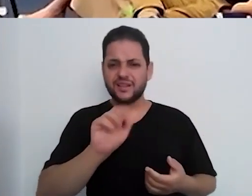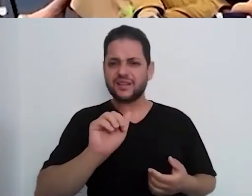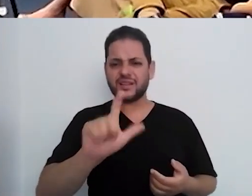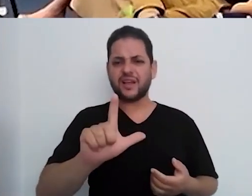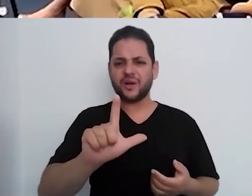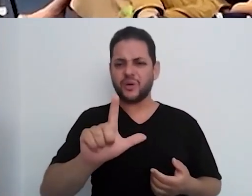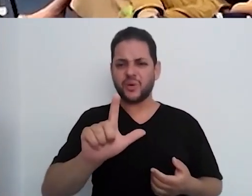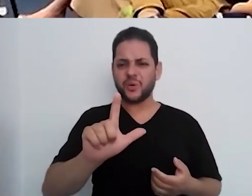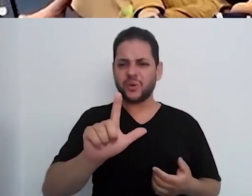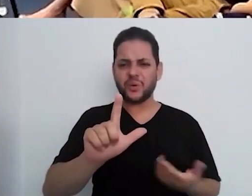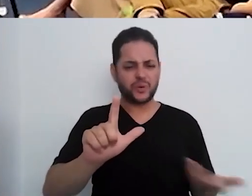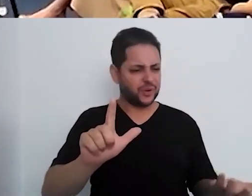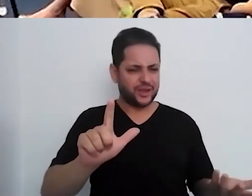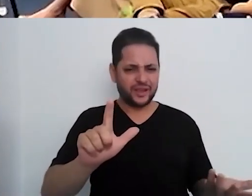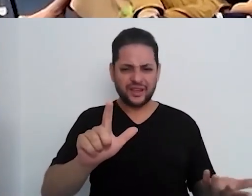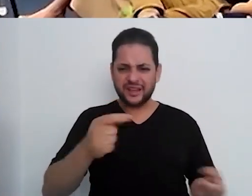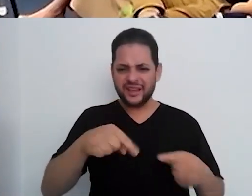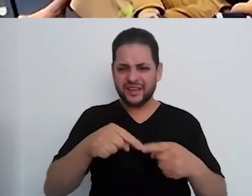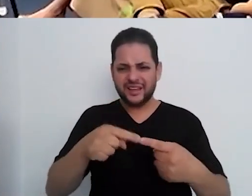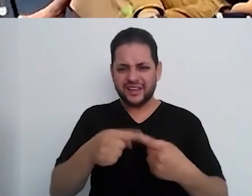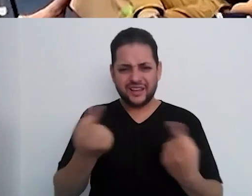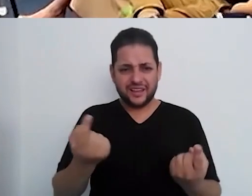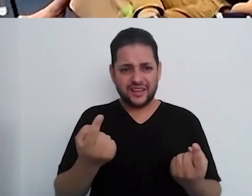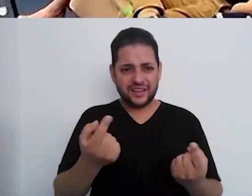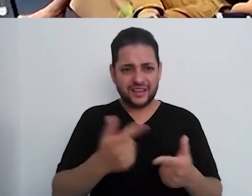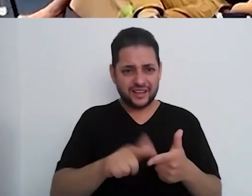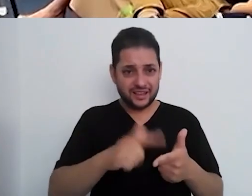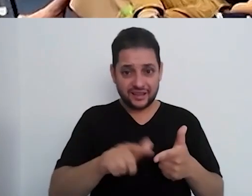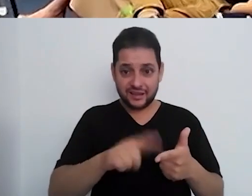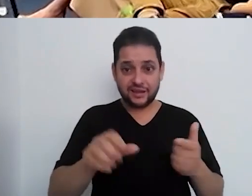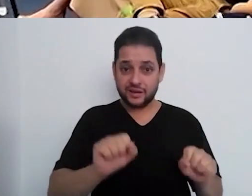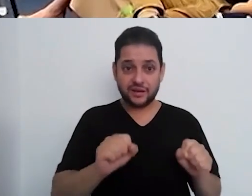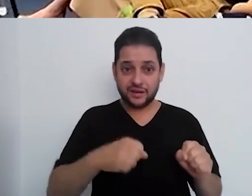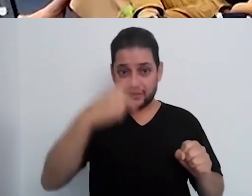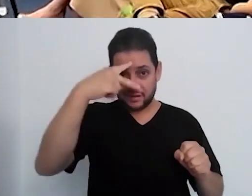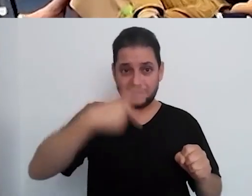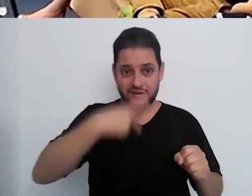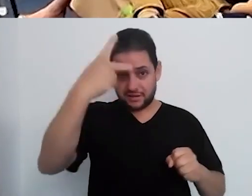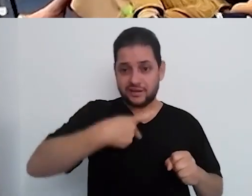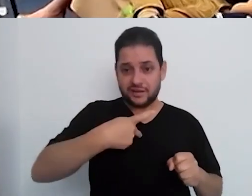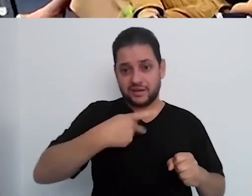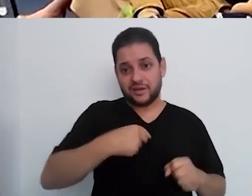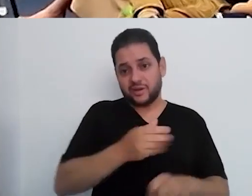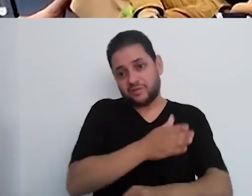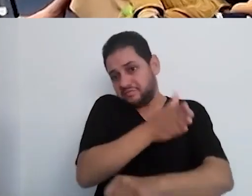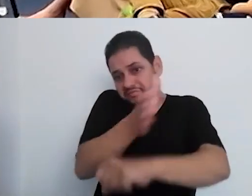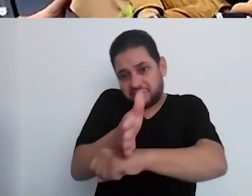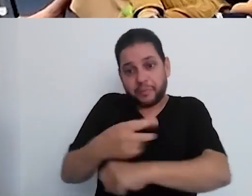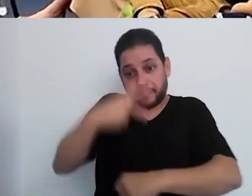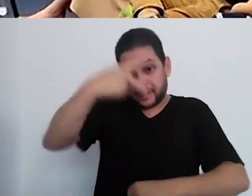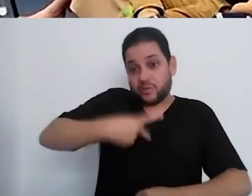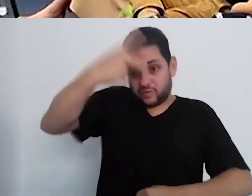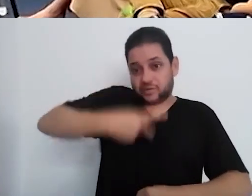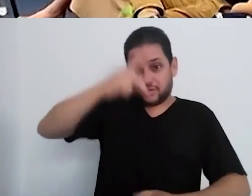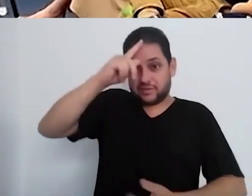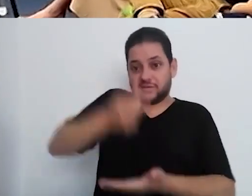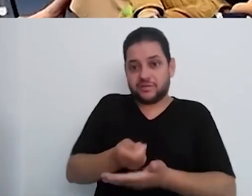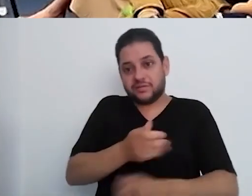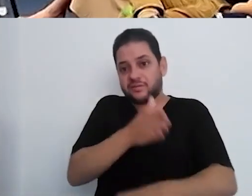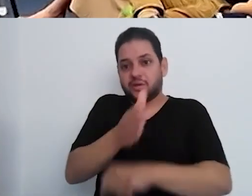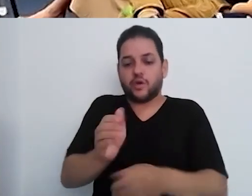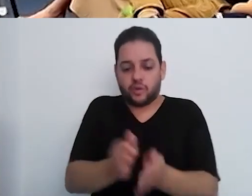mapa astral. Eu individualmente, ter optado por ir lá fazer um mapa astral, consultar os búzios,